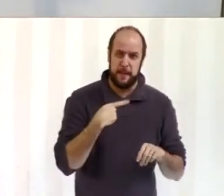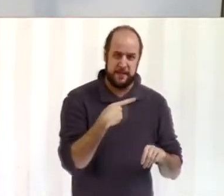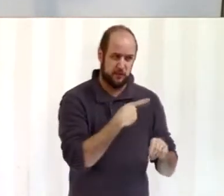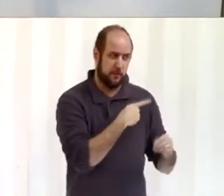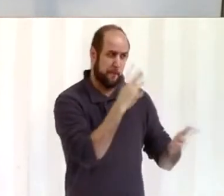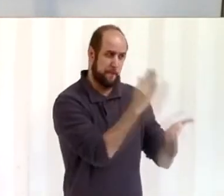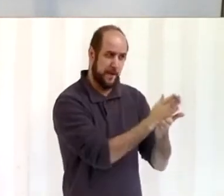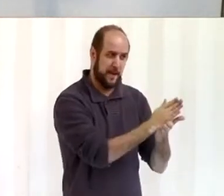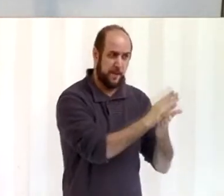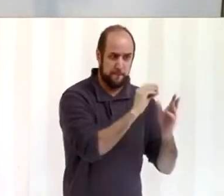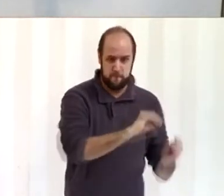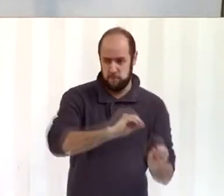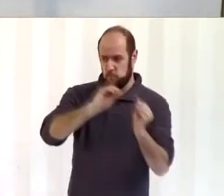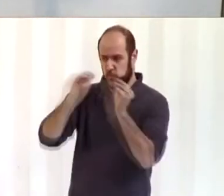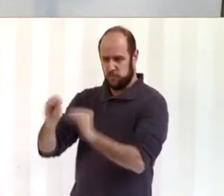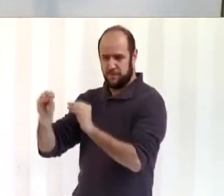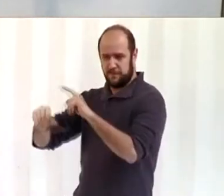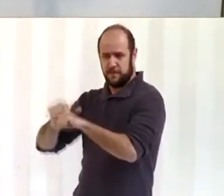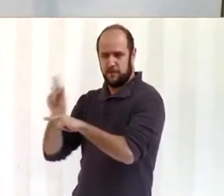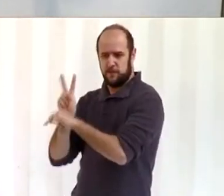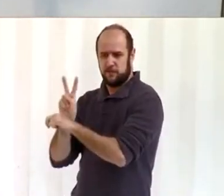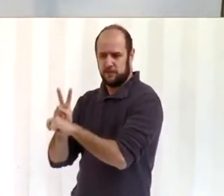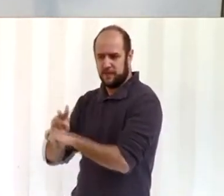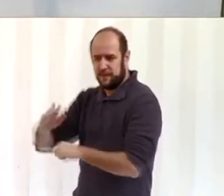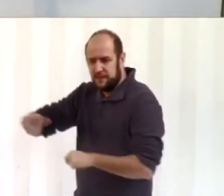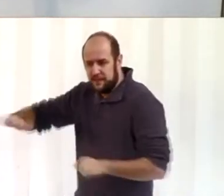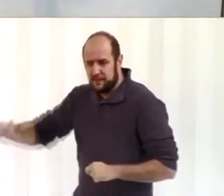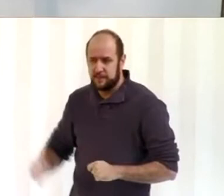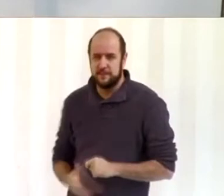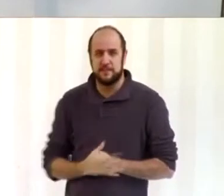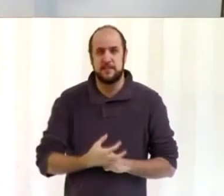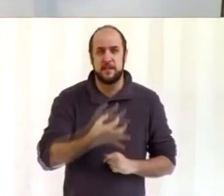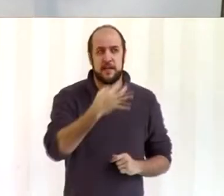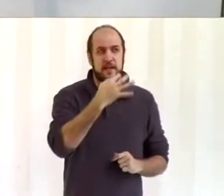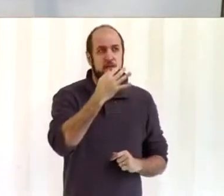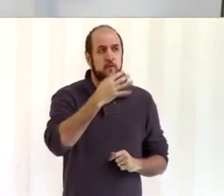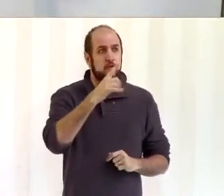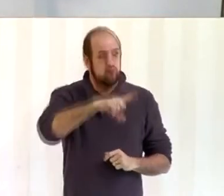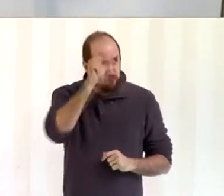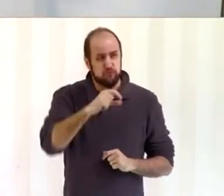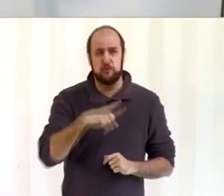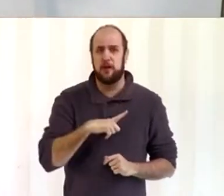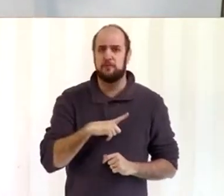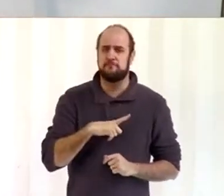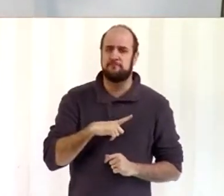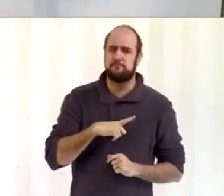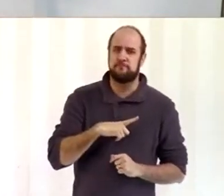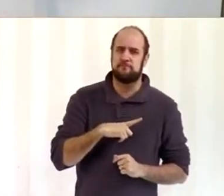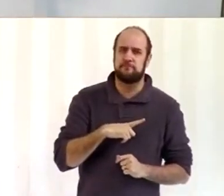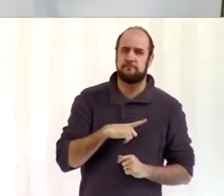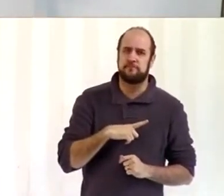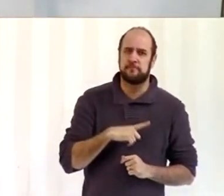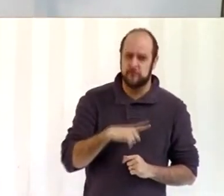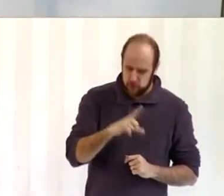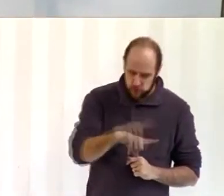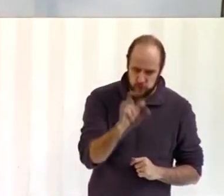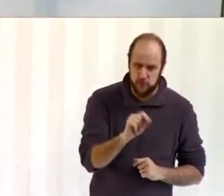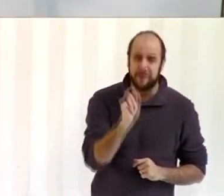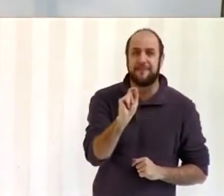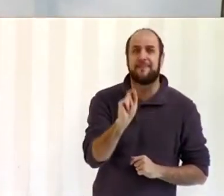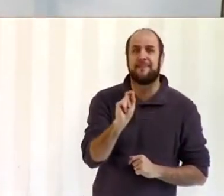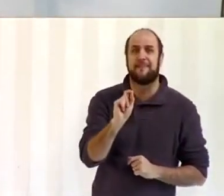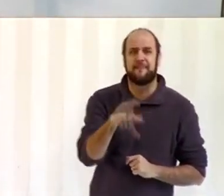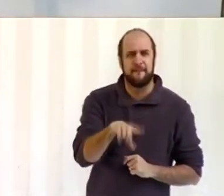para começar o ministério com orfanatos, eles tomaram uma decisão. A decisão que eles tomaram foi a